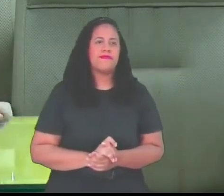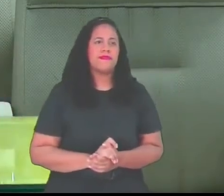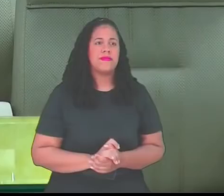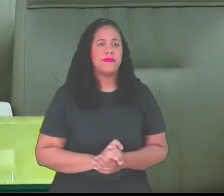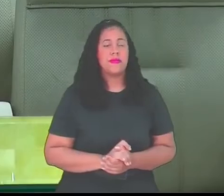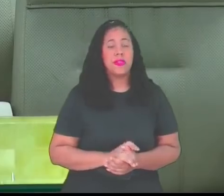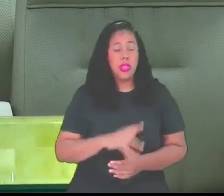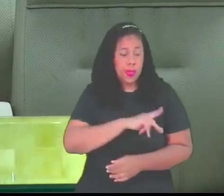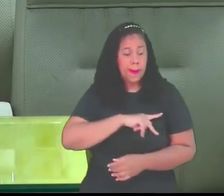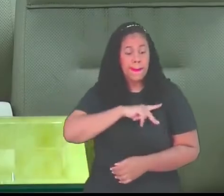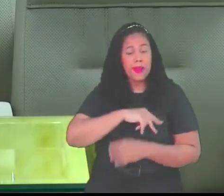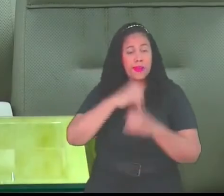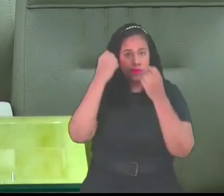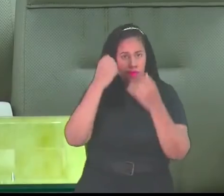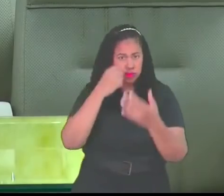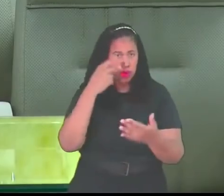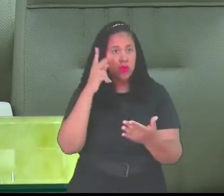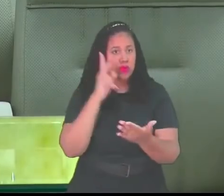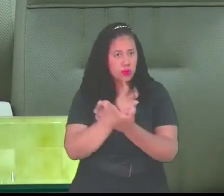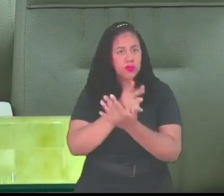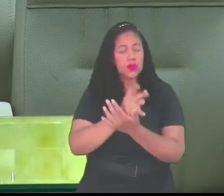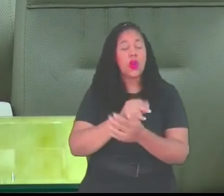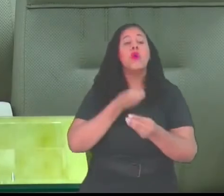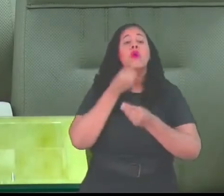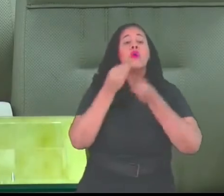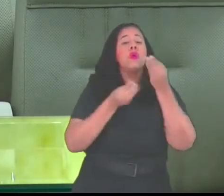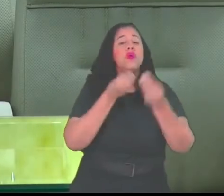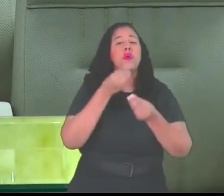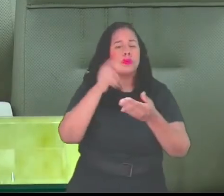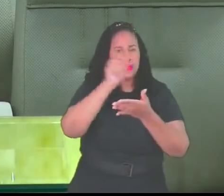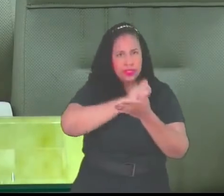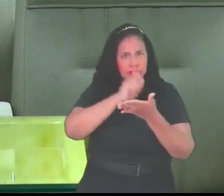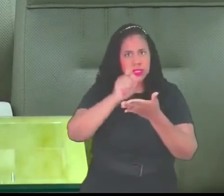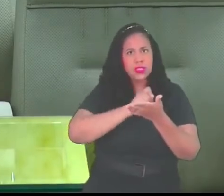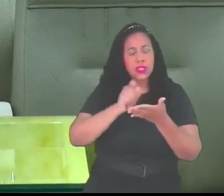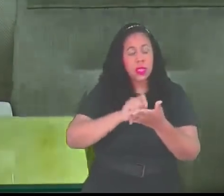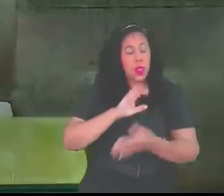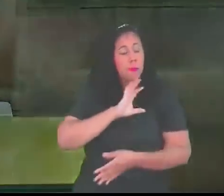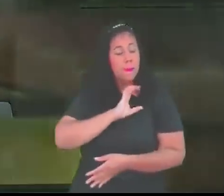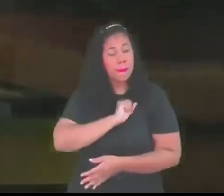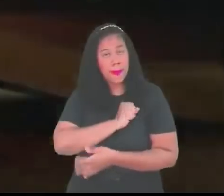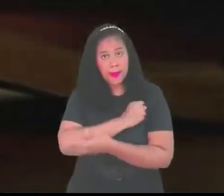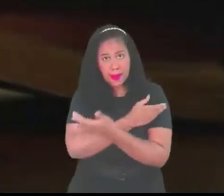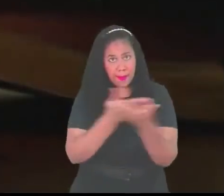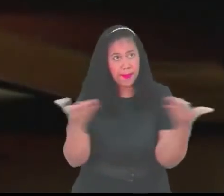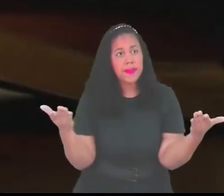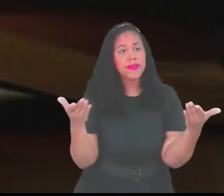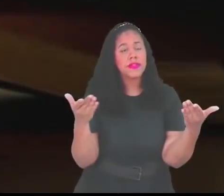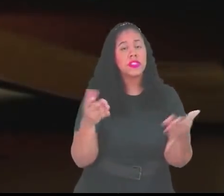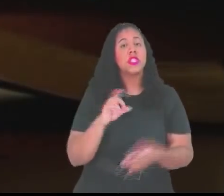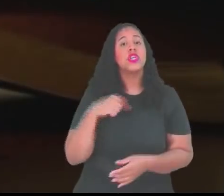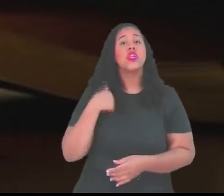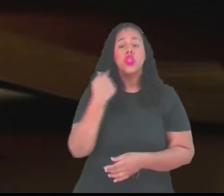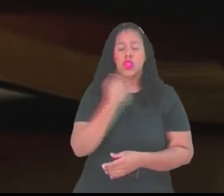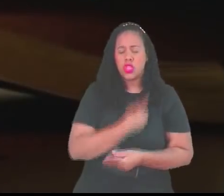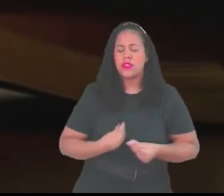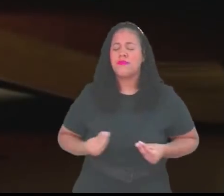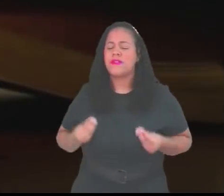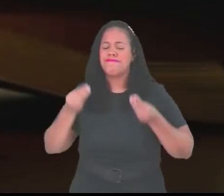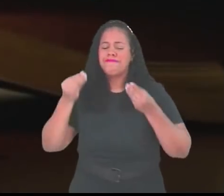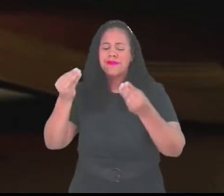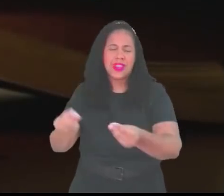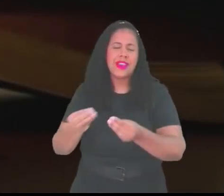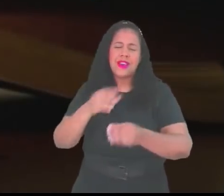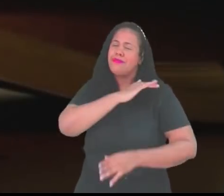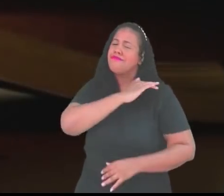Aí Paulo continua, como está escrito, por amor de ti, somos entregues à